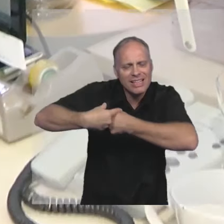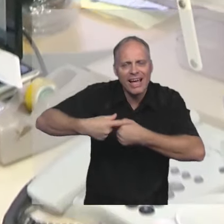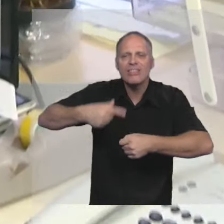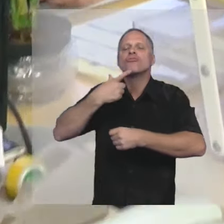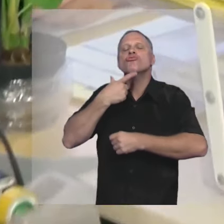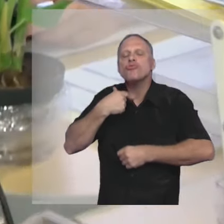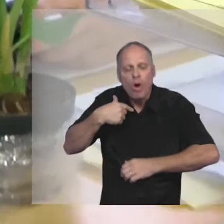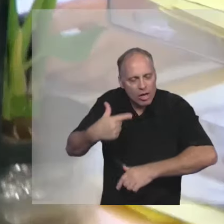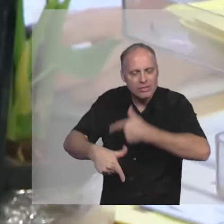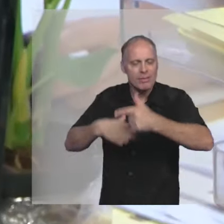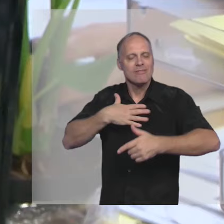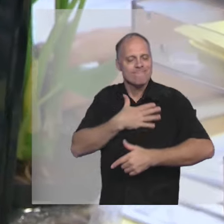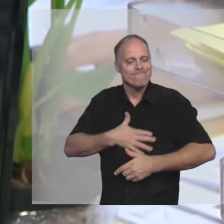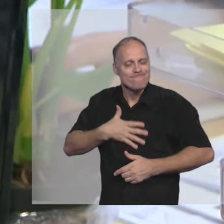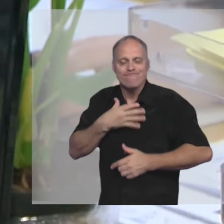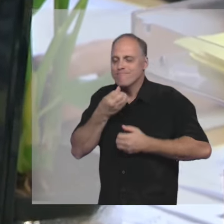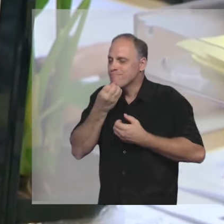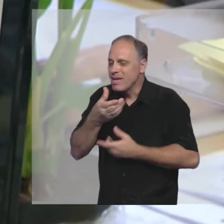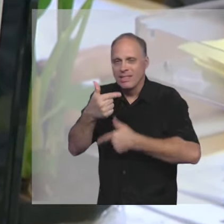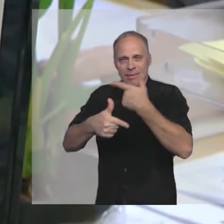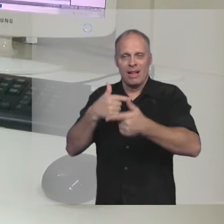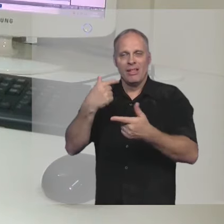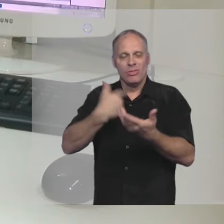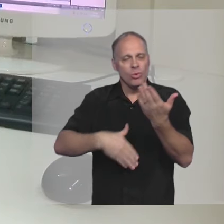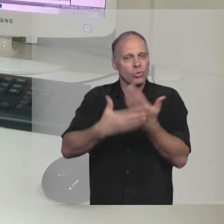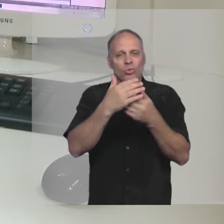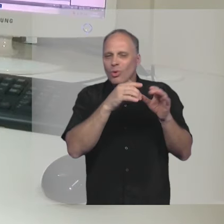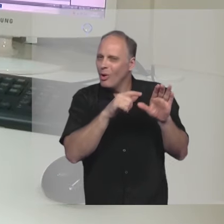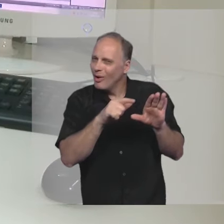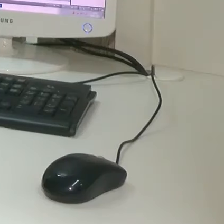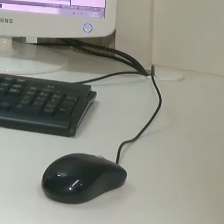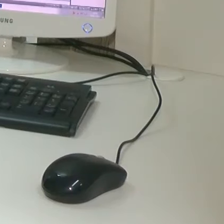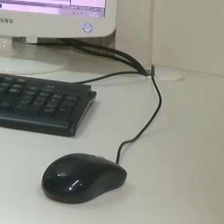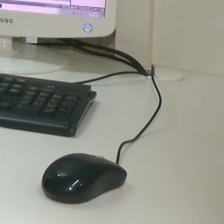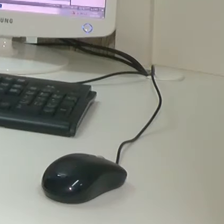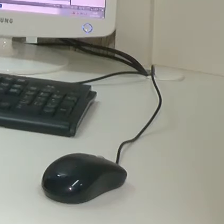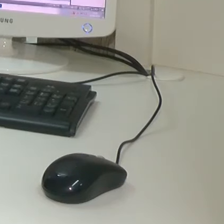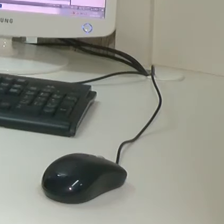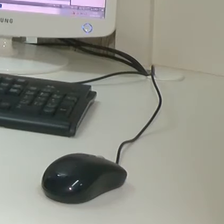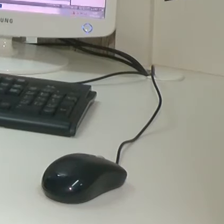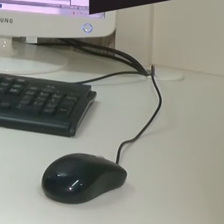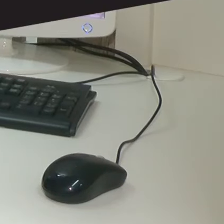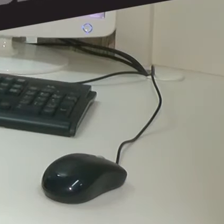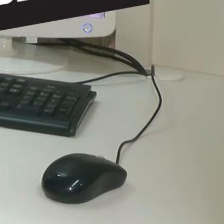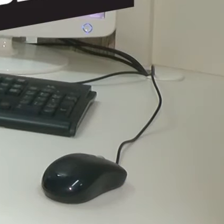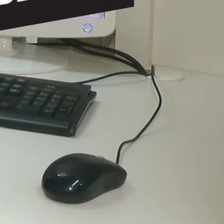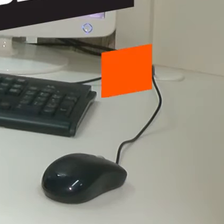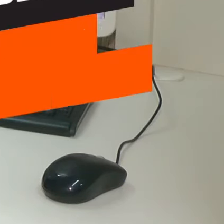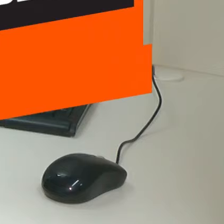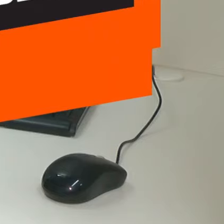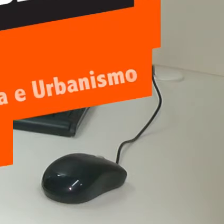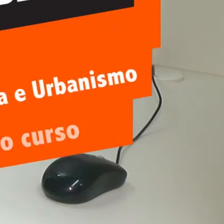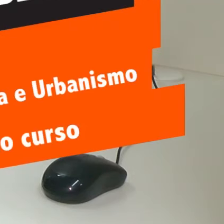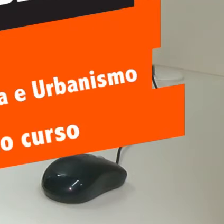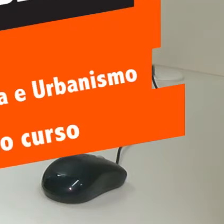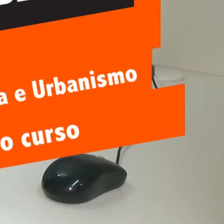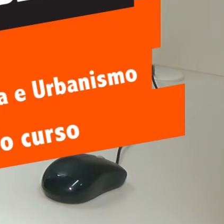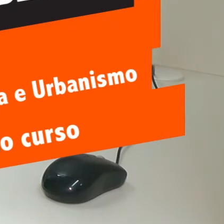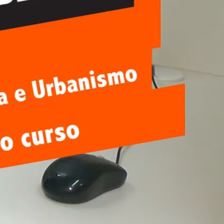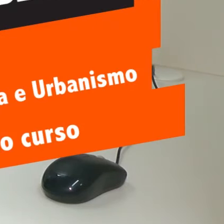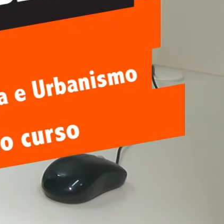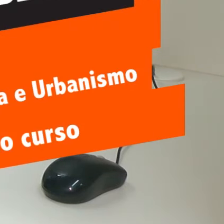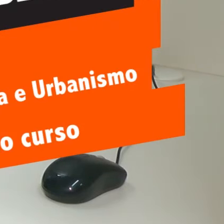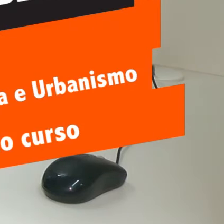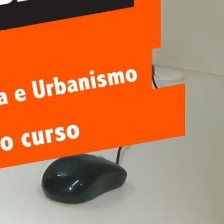que eu gosto de trabalhar, que me dá prazer em trabalhar. Toda semana entram projetos novos e a gente precisa